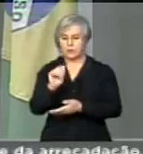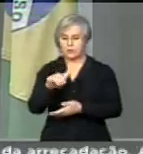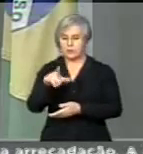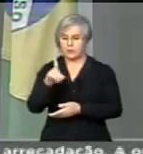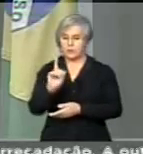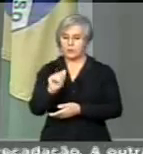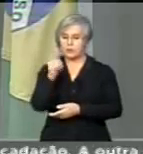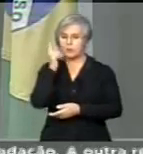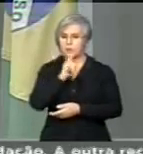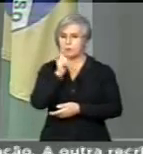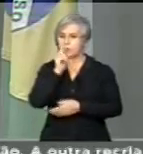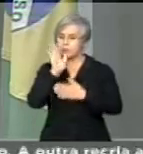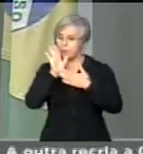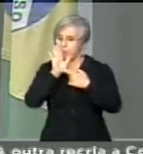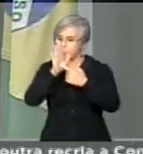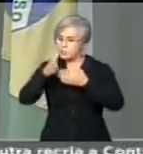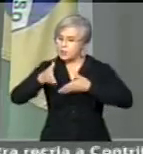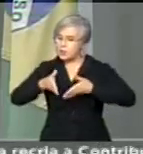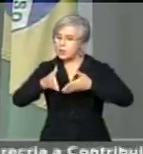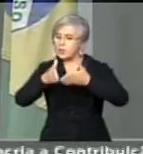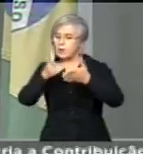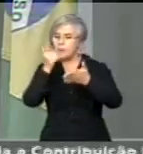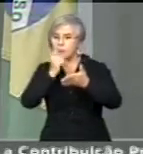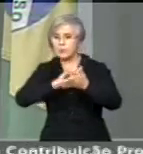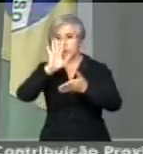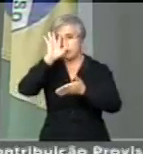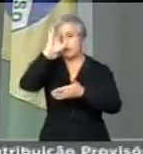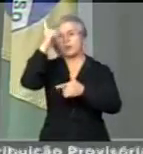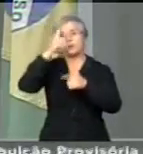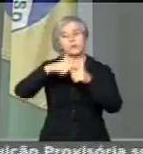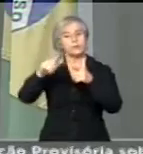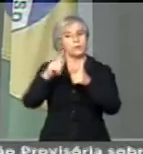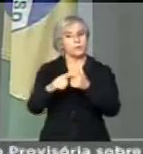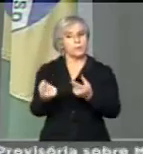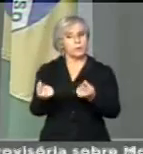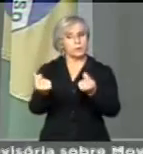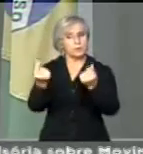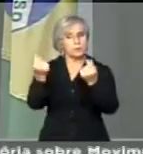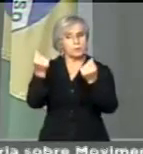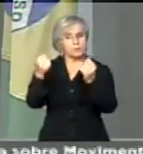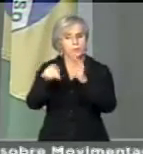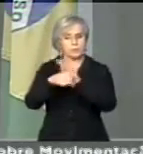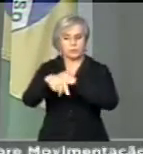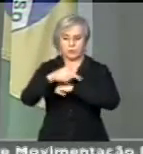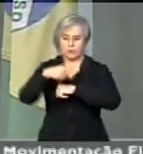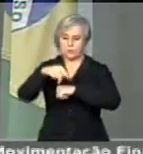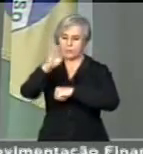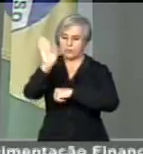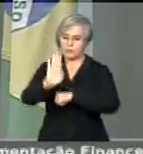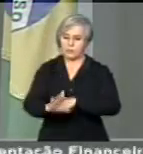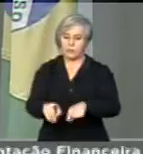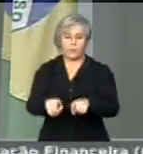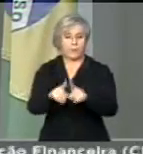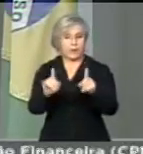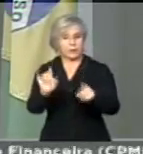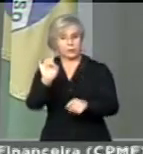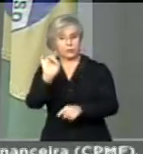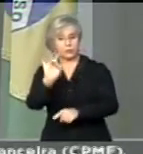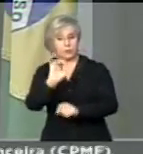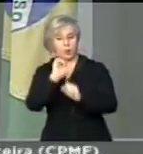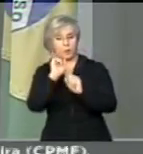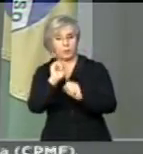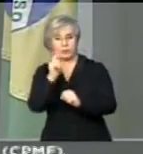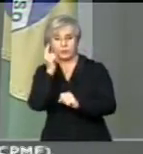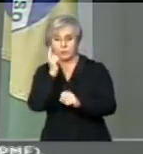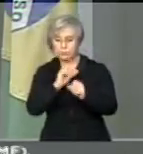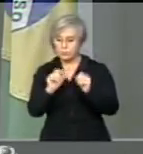saída dessa grave crise instaurada, mas só podemos fazê-la se a presidente